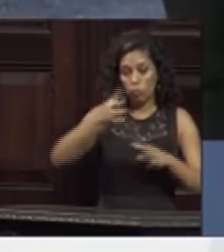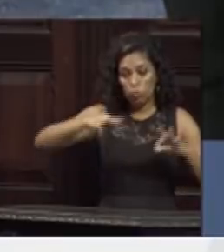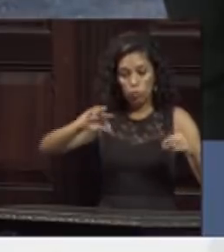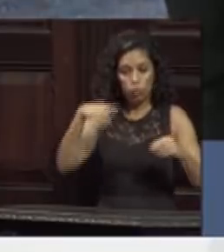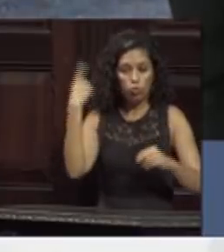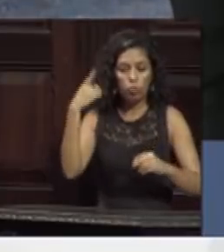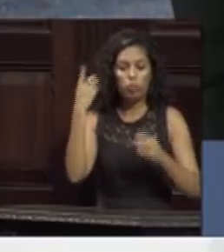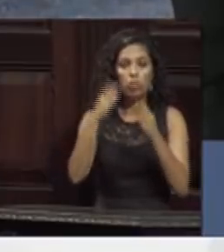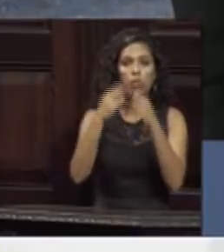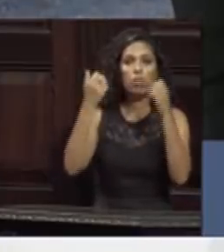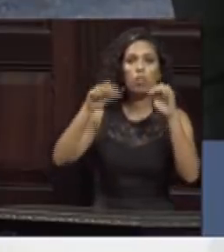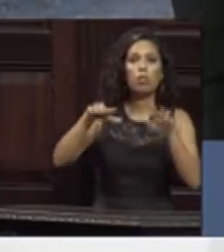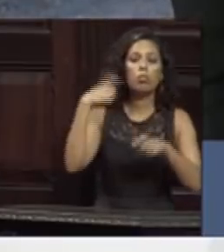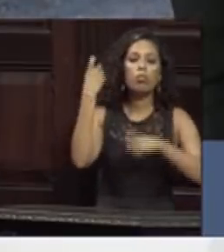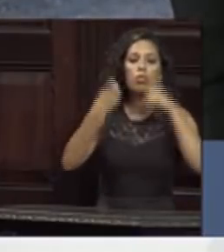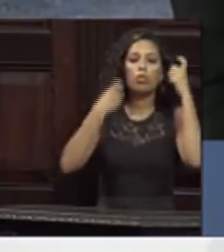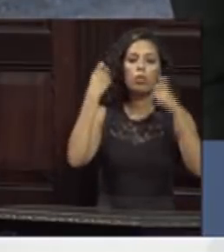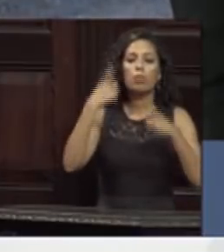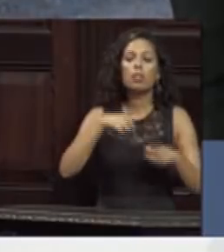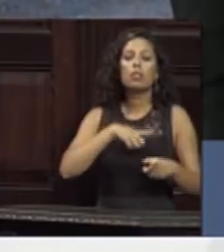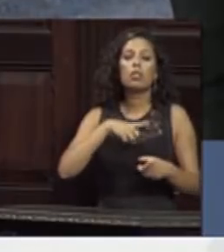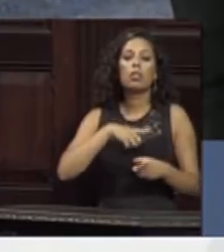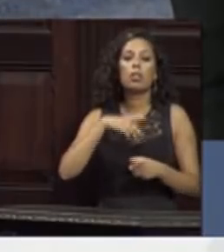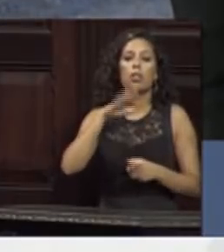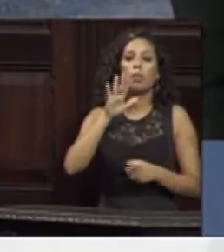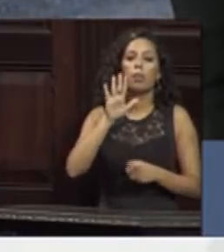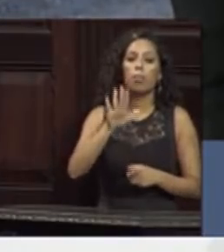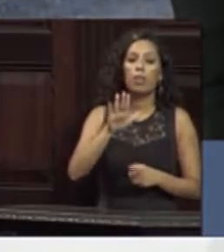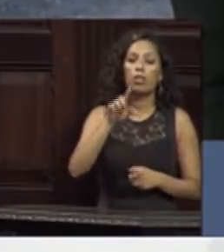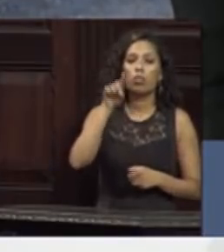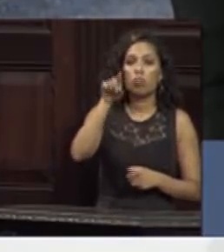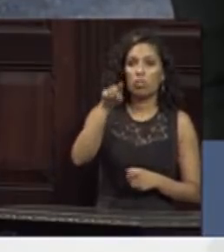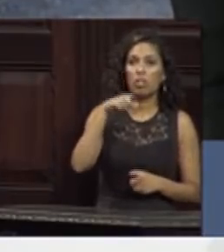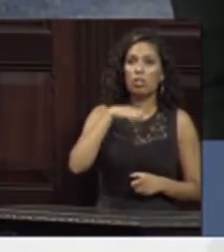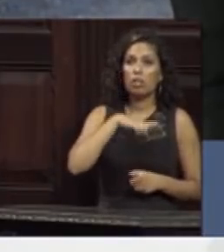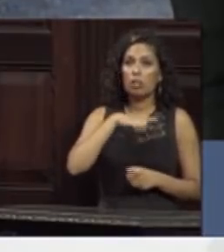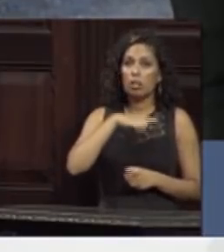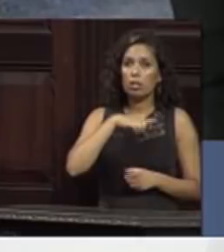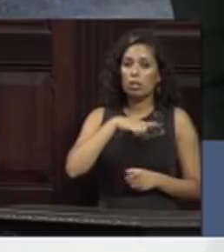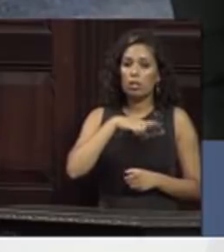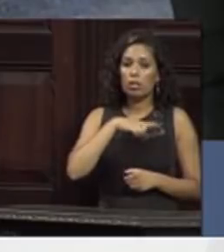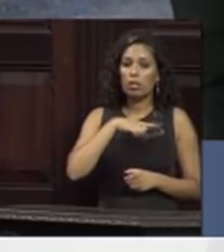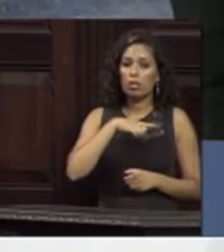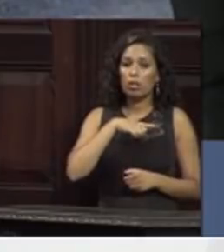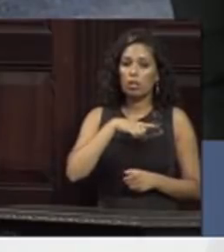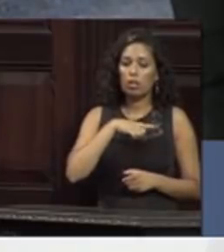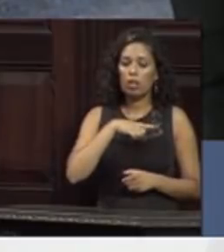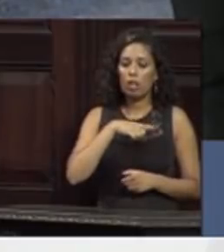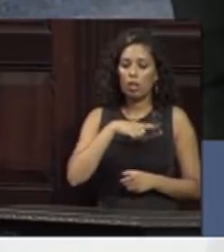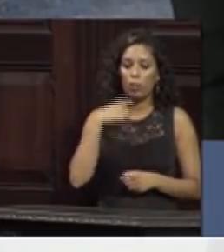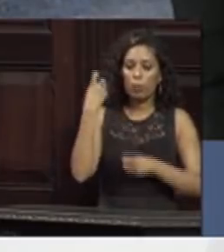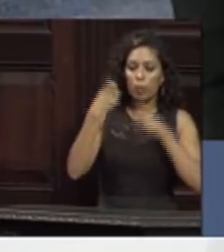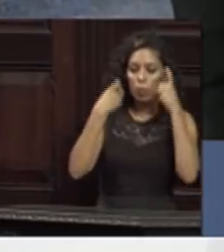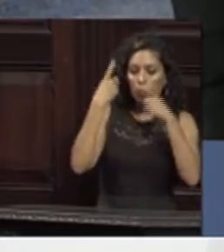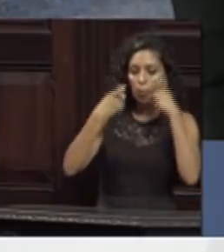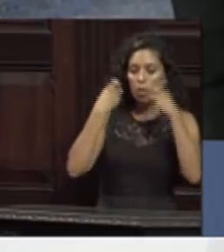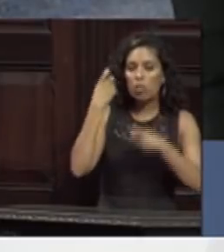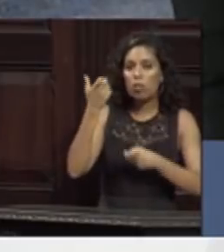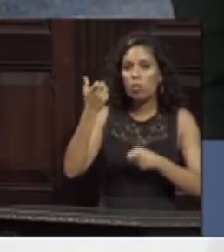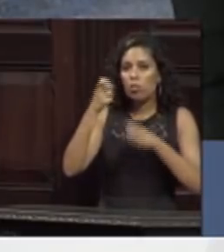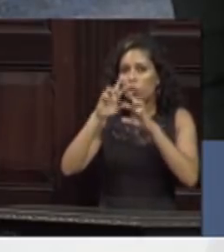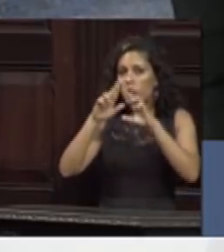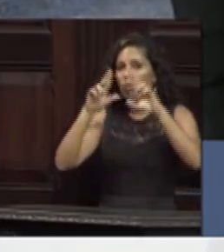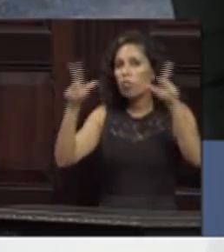claro, a nossa leitura às vezes tem uma visão e um objetivo diferente da de Vossa Excelência, que está envolvido na aprovação de um